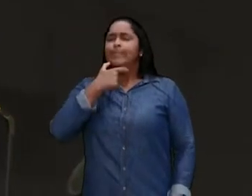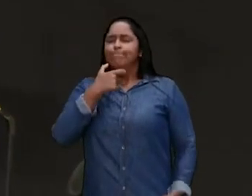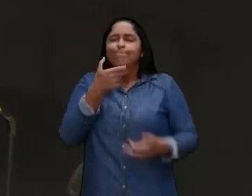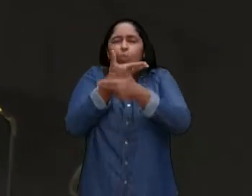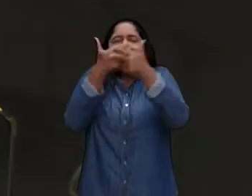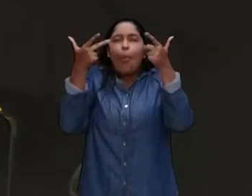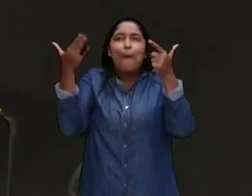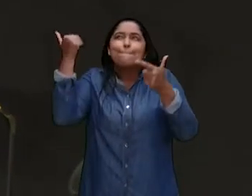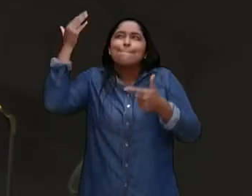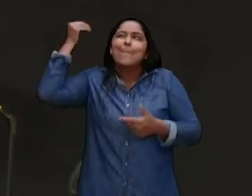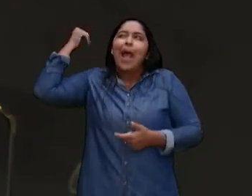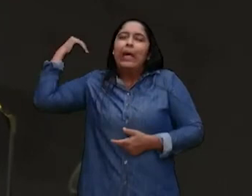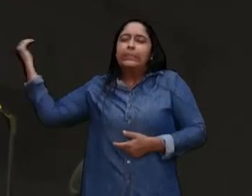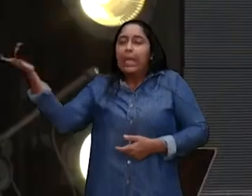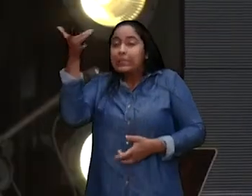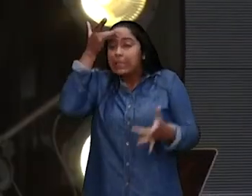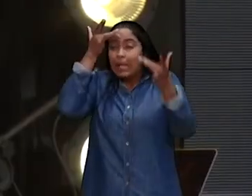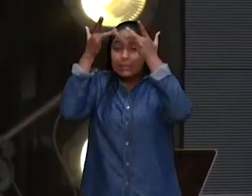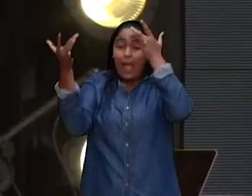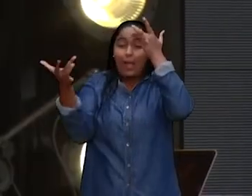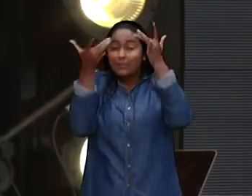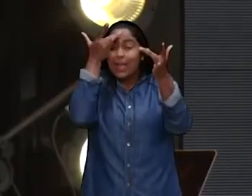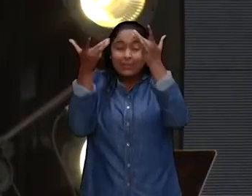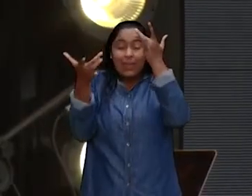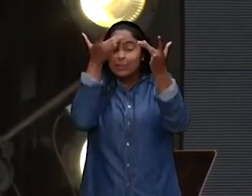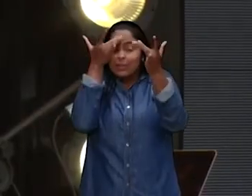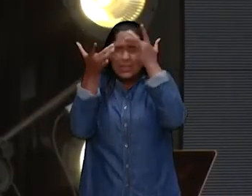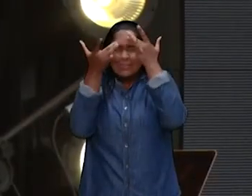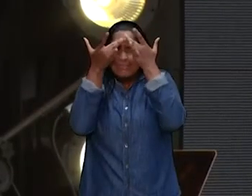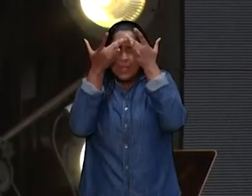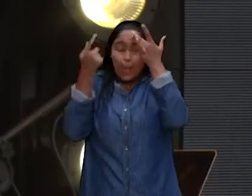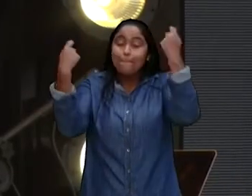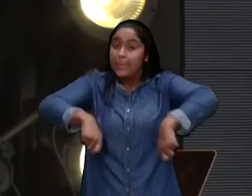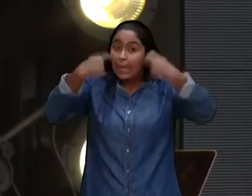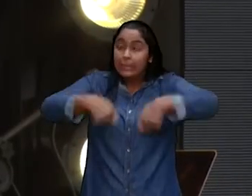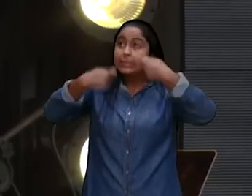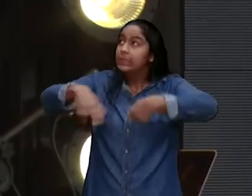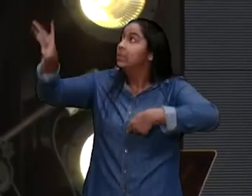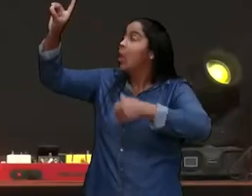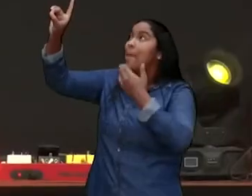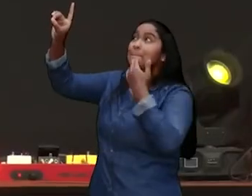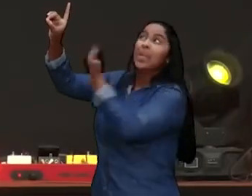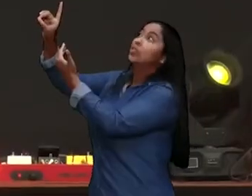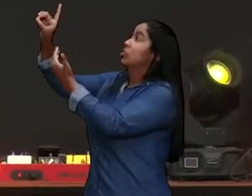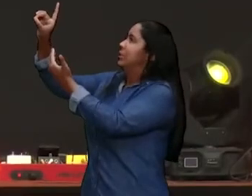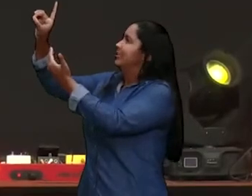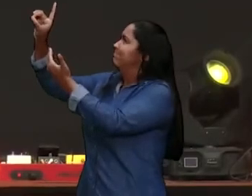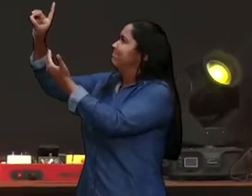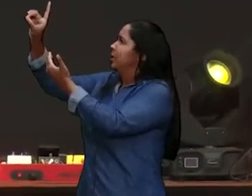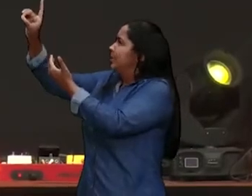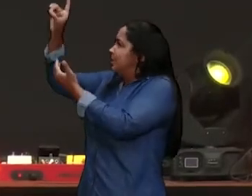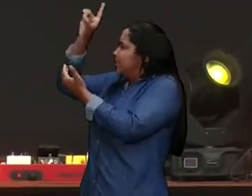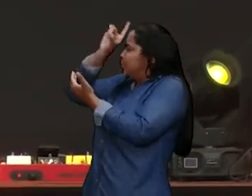não colocar no altar de fazer os micos negócio aqui eu quero ressignificar minha vida eu quero eliminar essas crianças negativas estabelecer crianças positivos